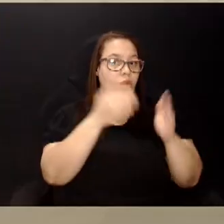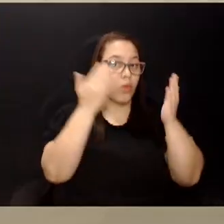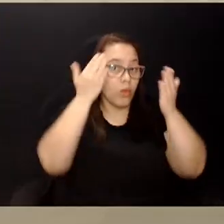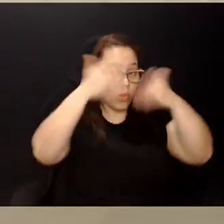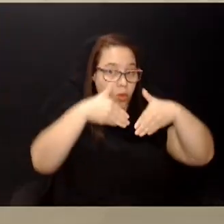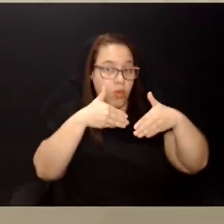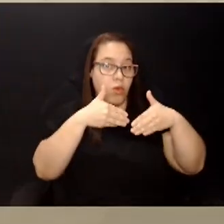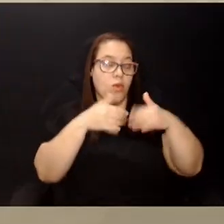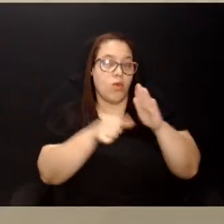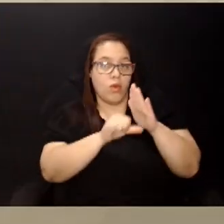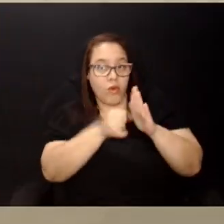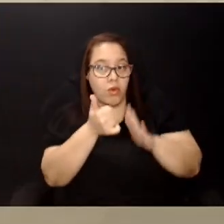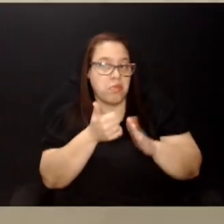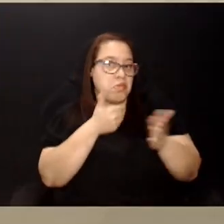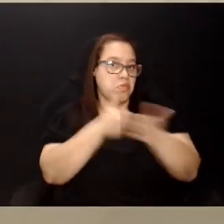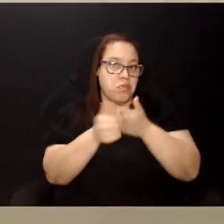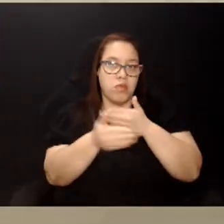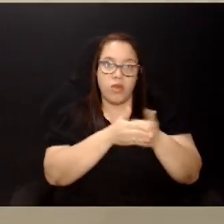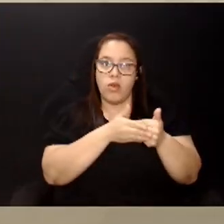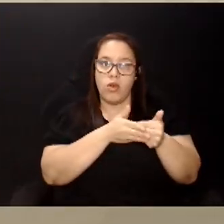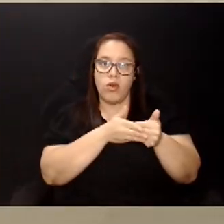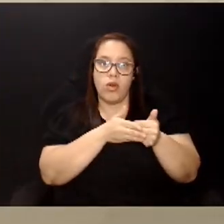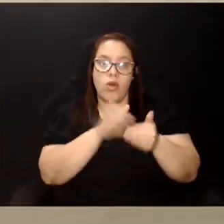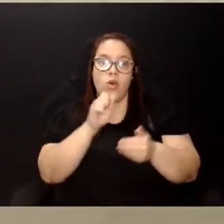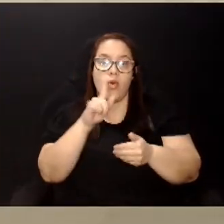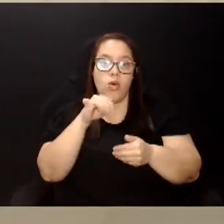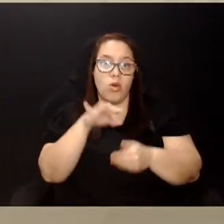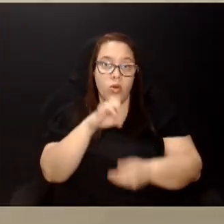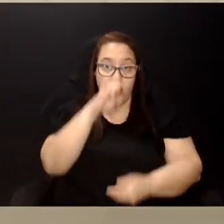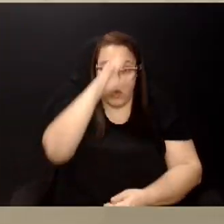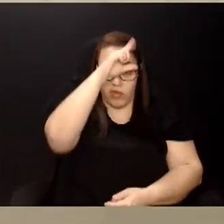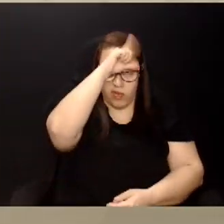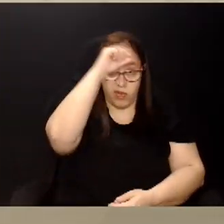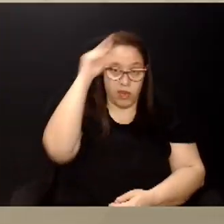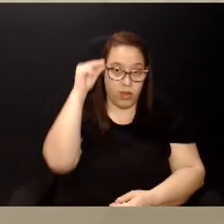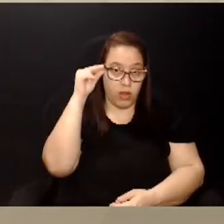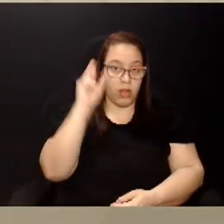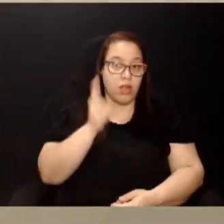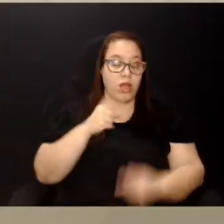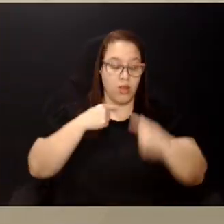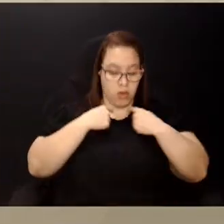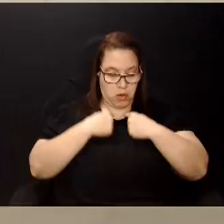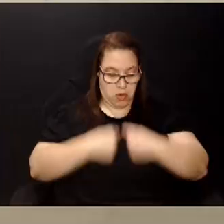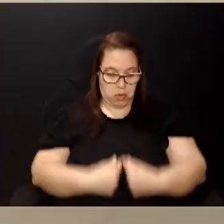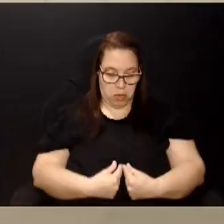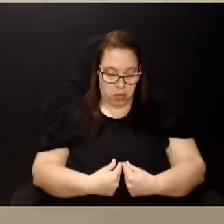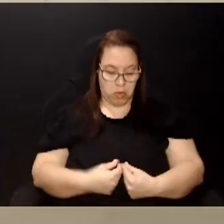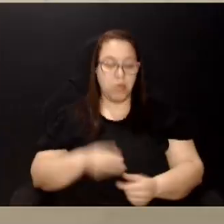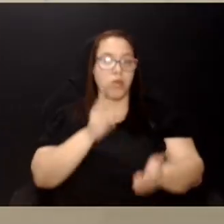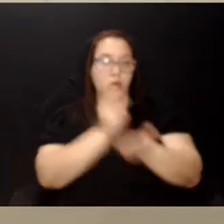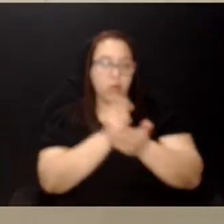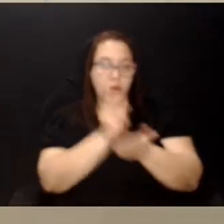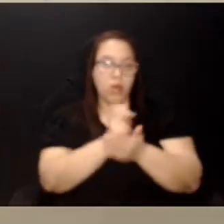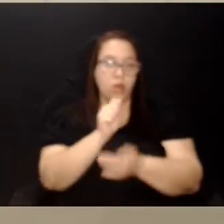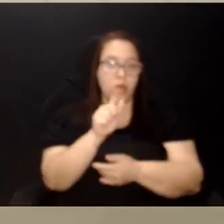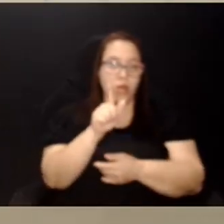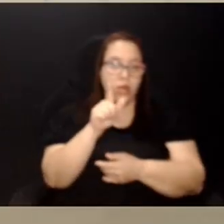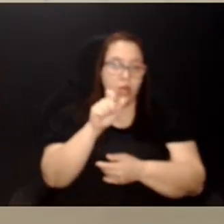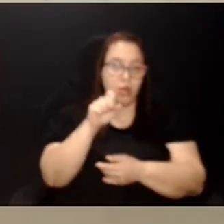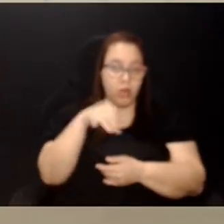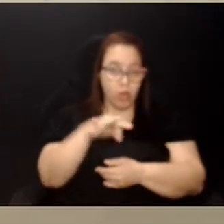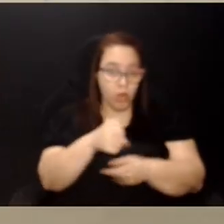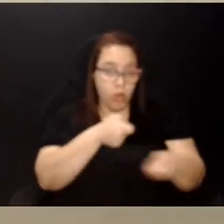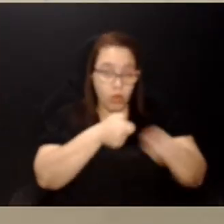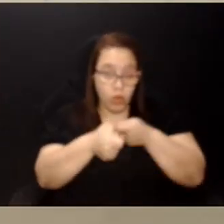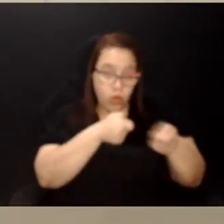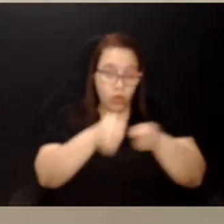A primeira, independente de qual for o agente da prefeitura, ele vai estar sempre com um crachá. Quando se trata dos agentes fazendo controle vetorial